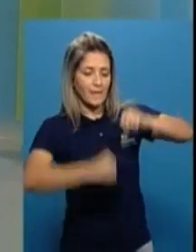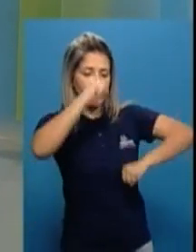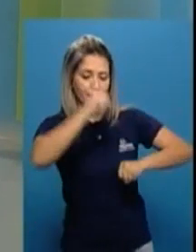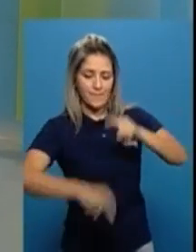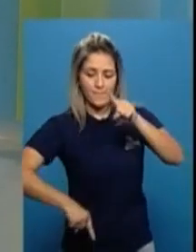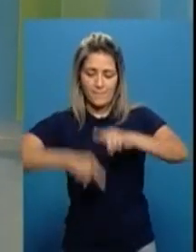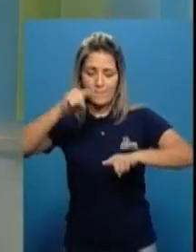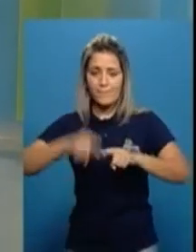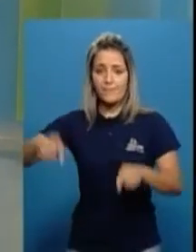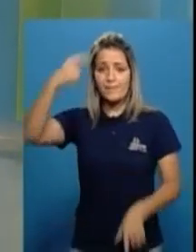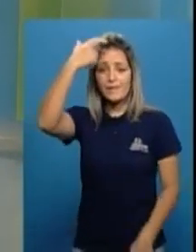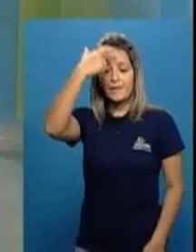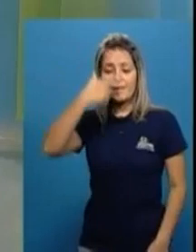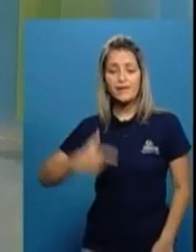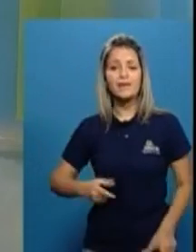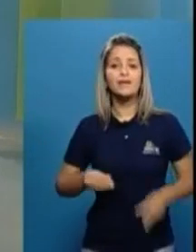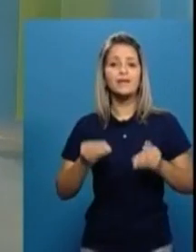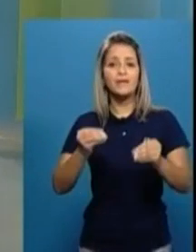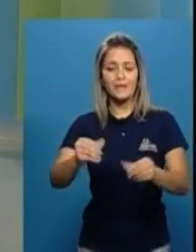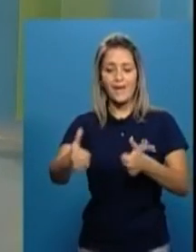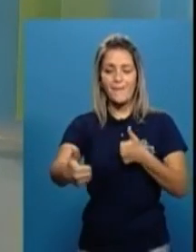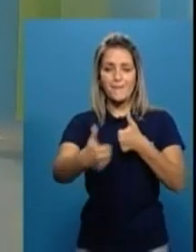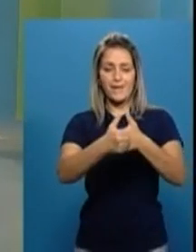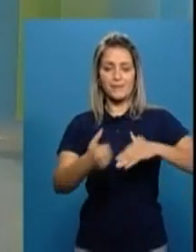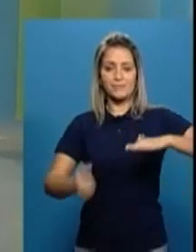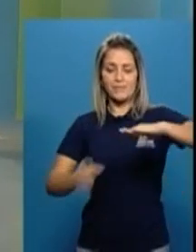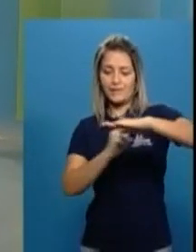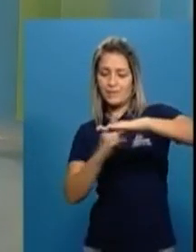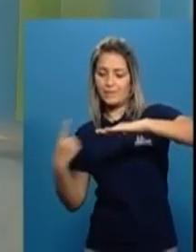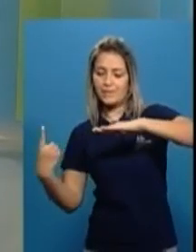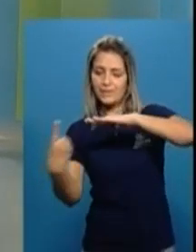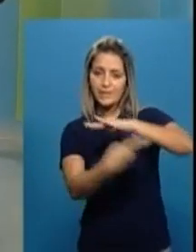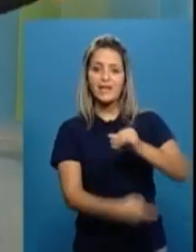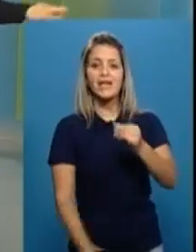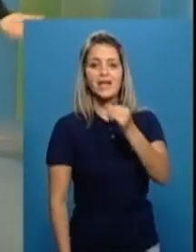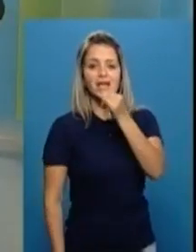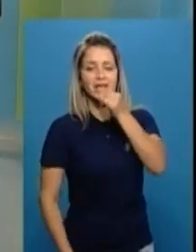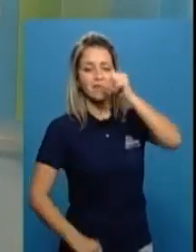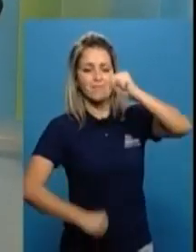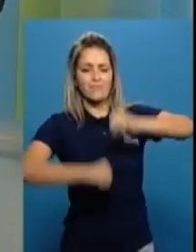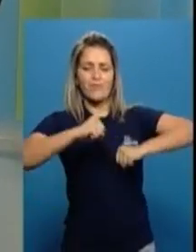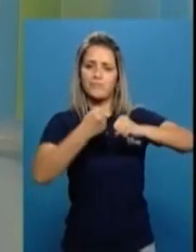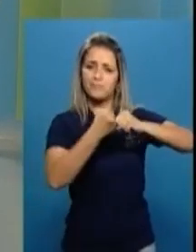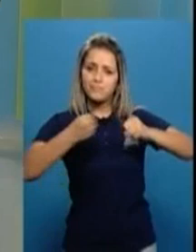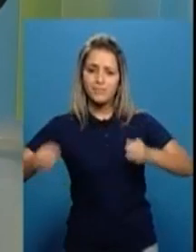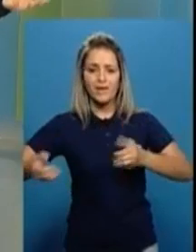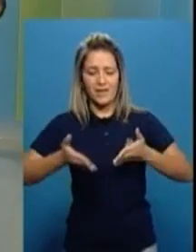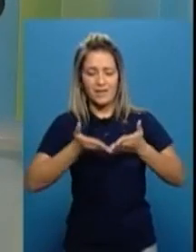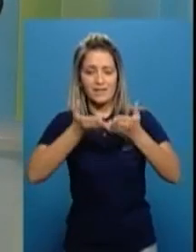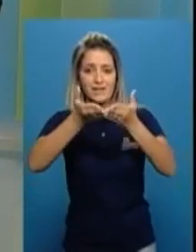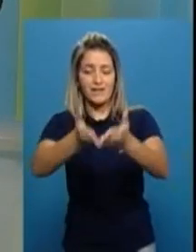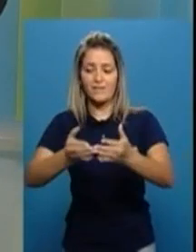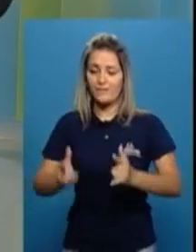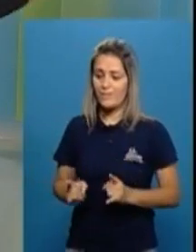equipamentos e pessoas para perto do material. É um caso típico de montagem de grandes máquinas, navios,